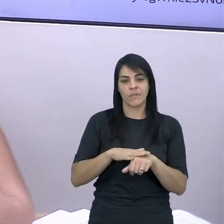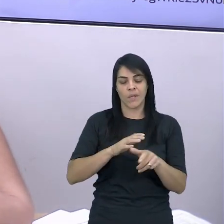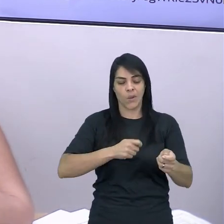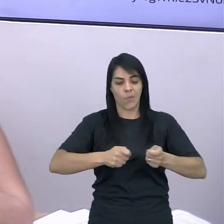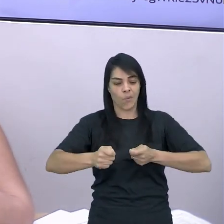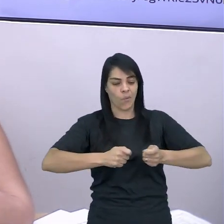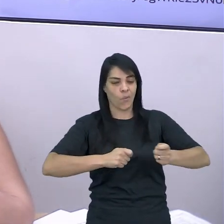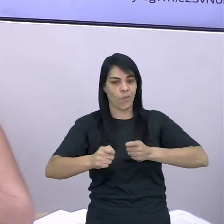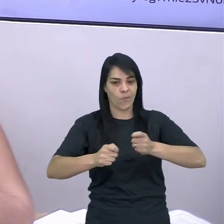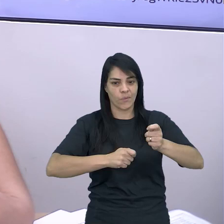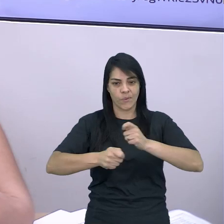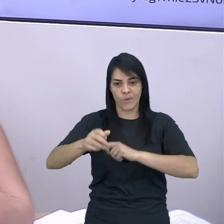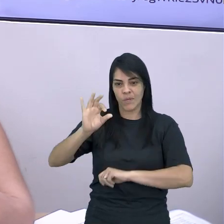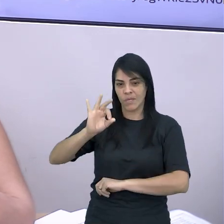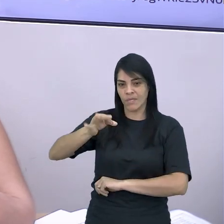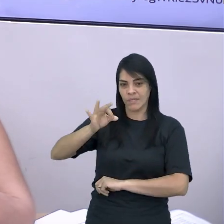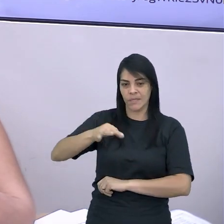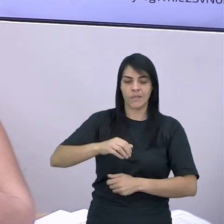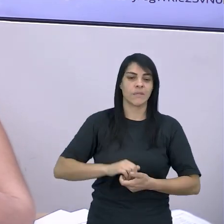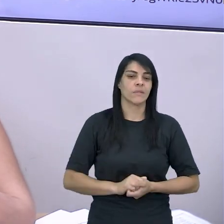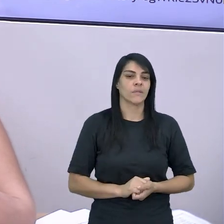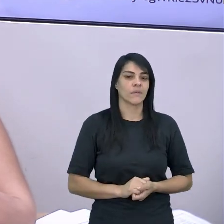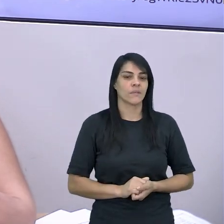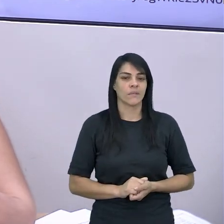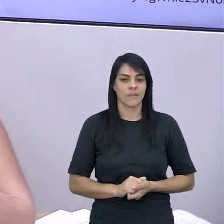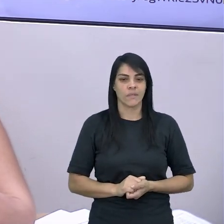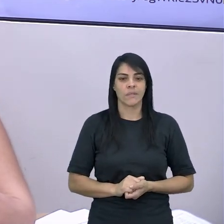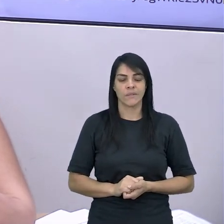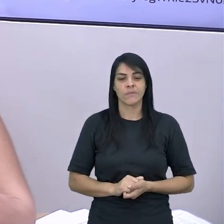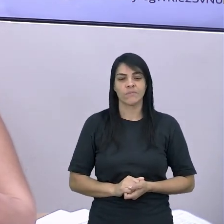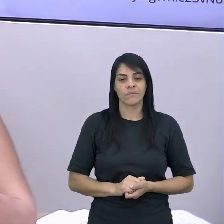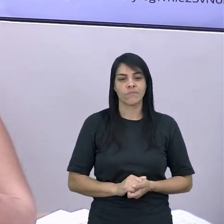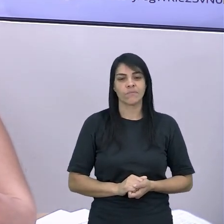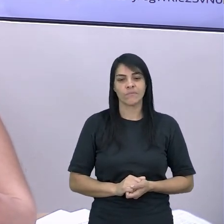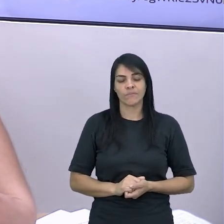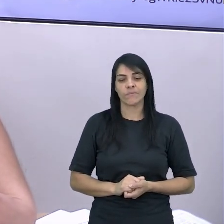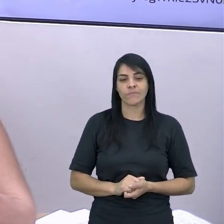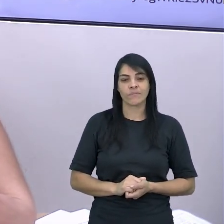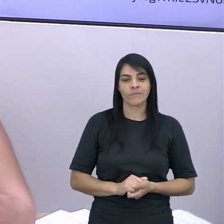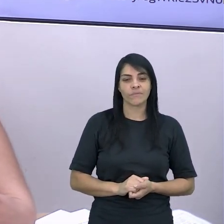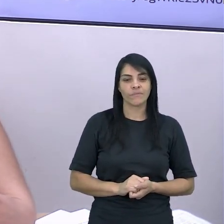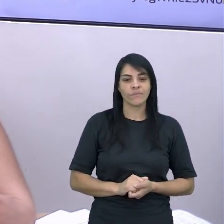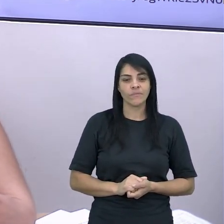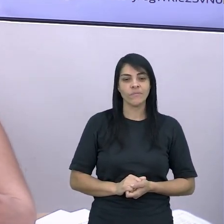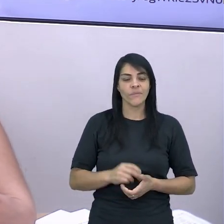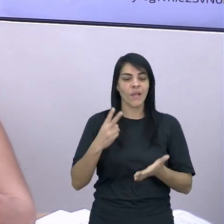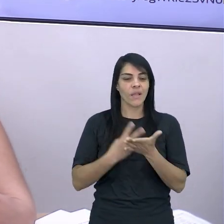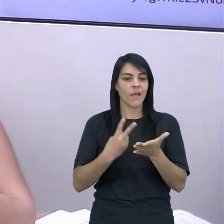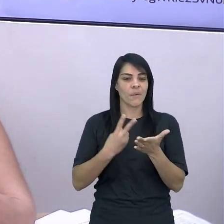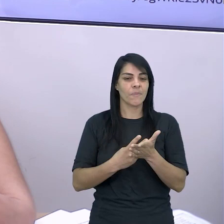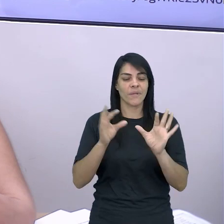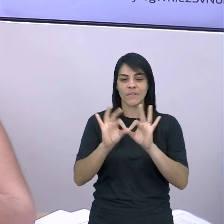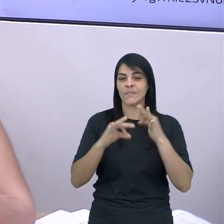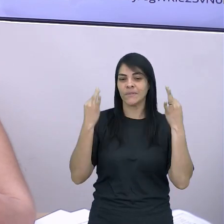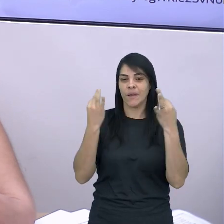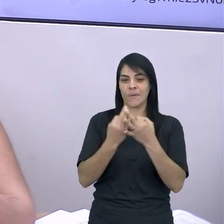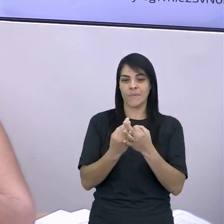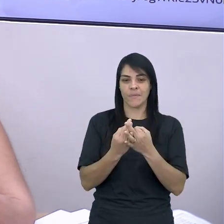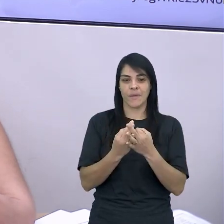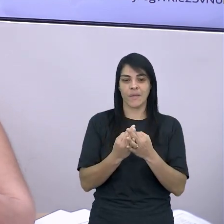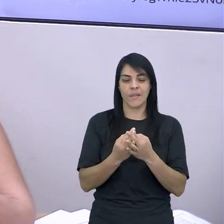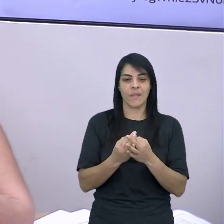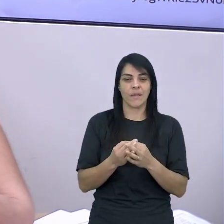controle, ok? E o Bilby é um marsupial, né, lá da mesma família dos